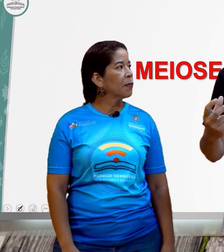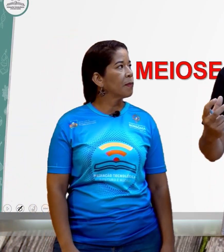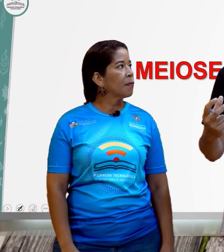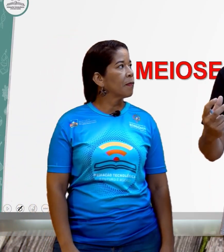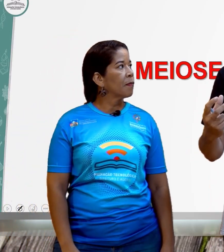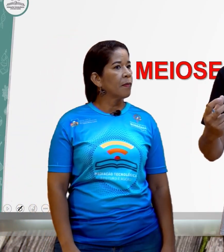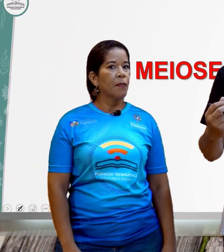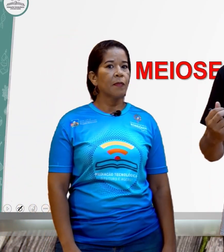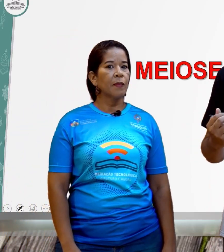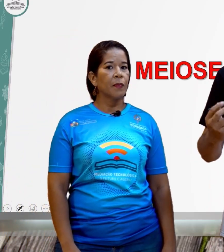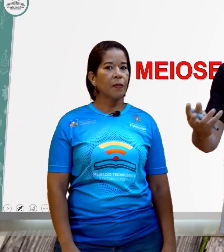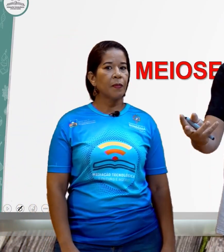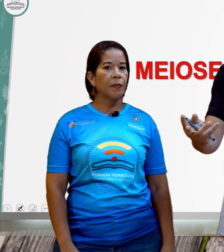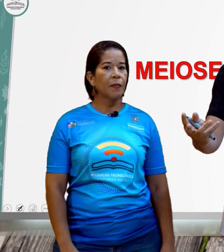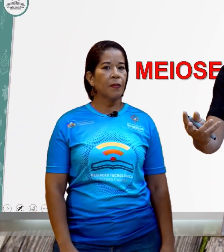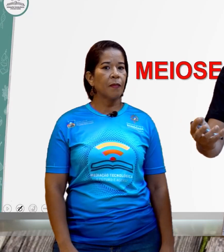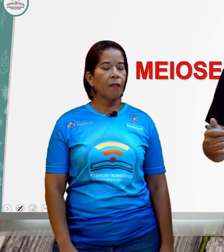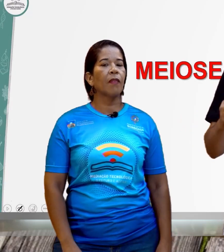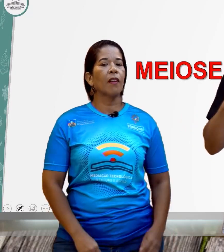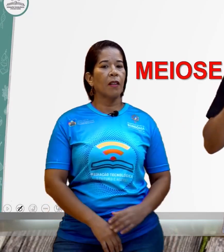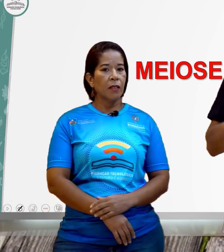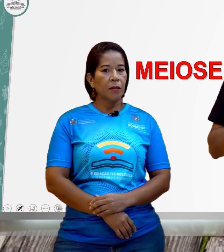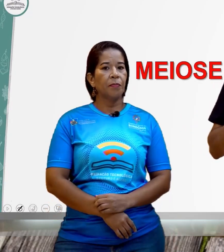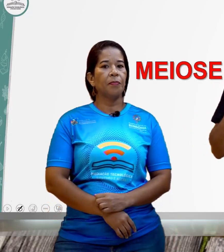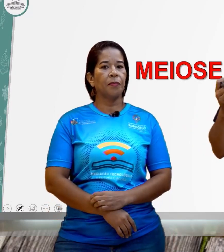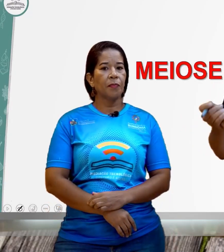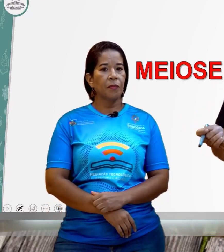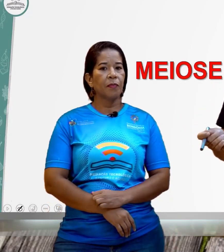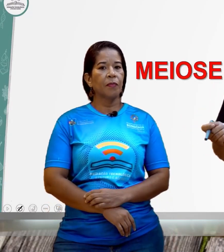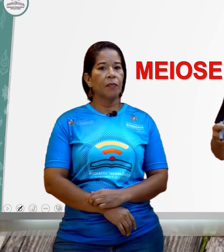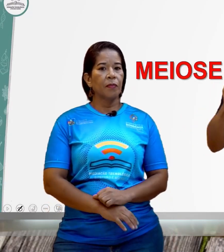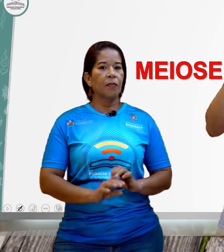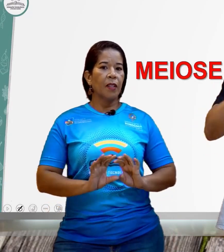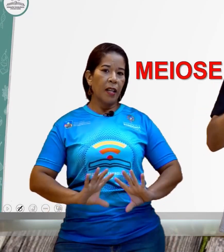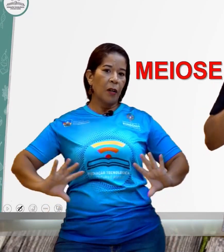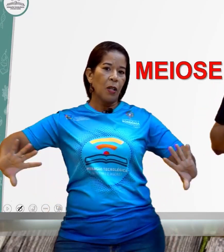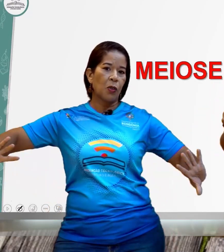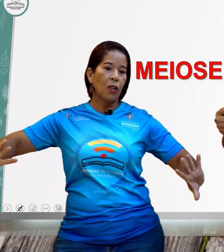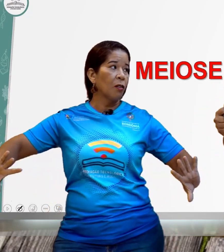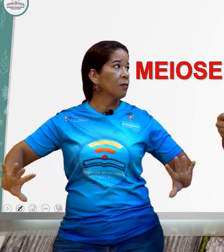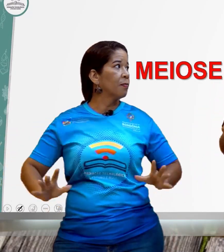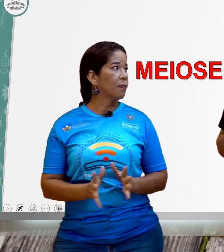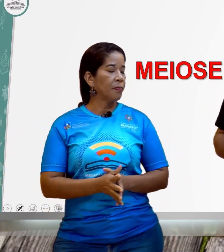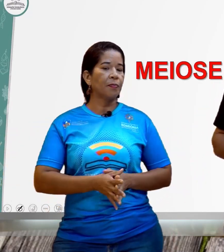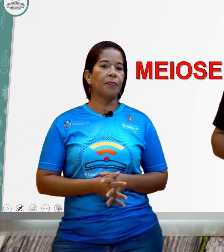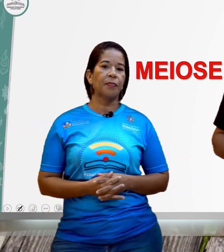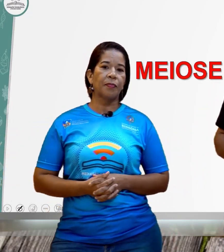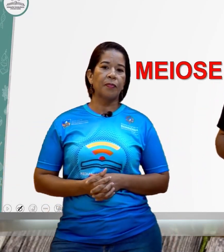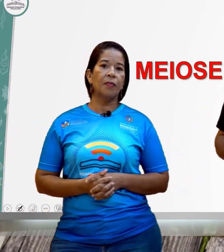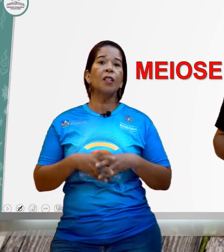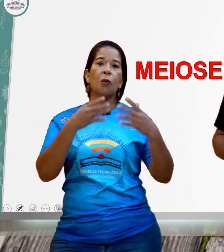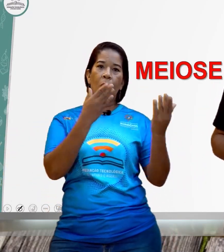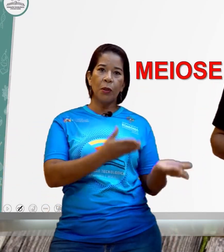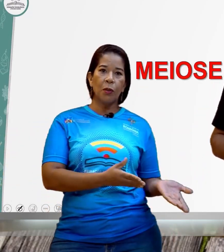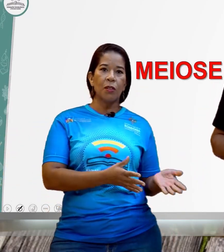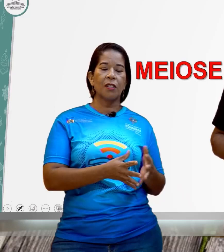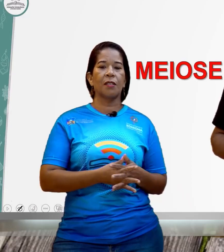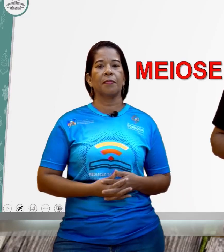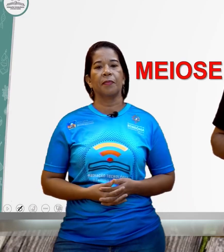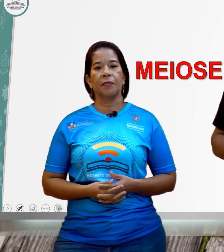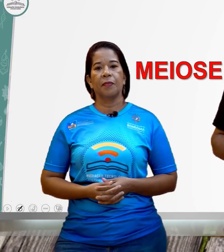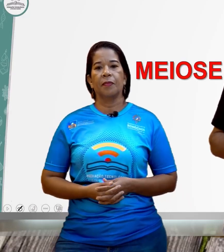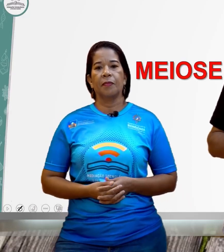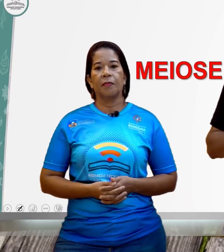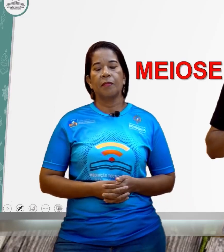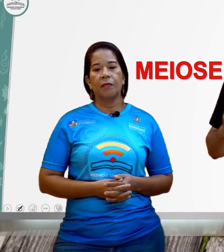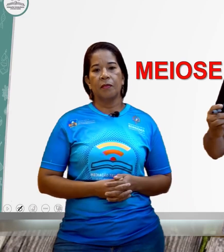cada uma, né, em duas, que agora é o processo de meiose 2, que é aquele que eu falei, que é parecido, né, com a